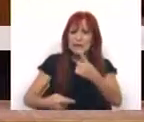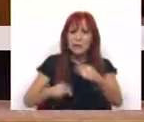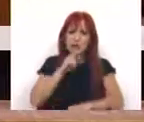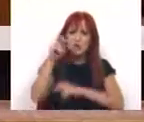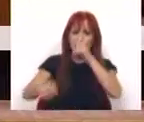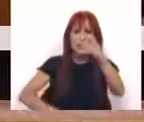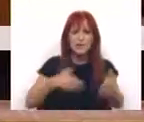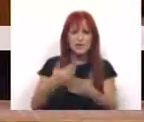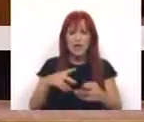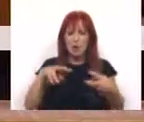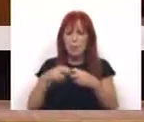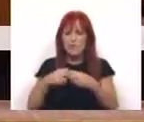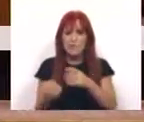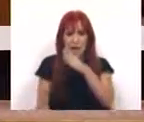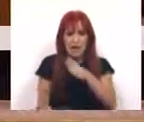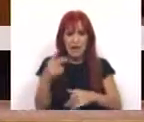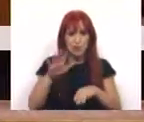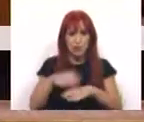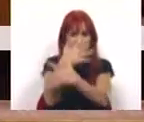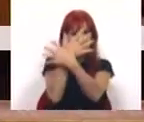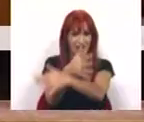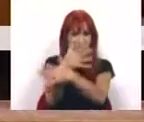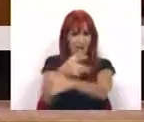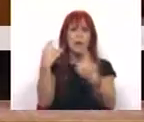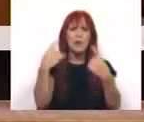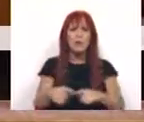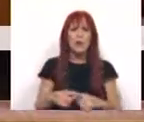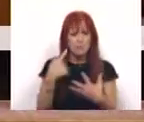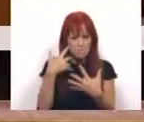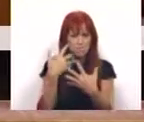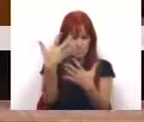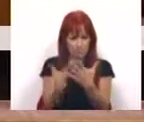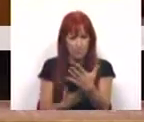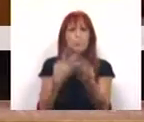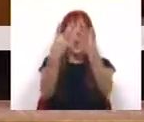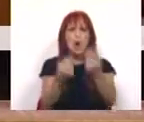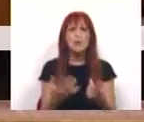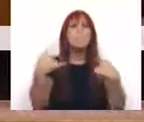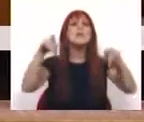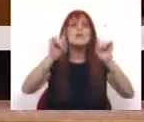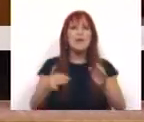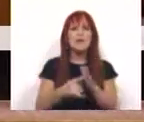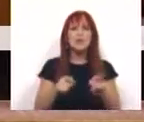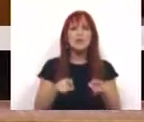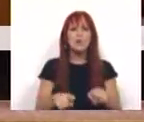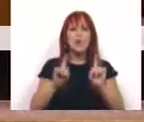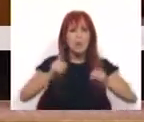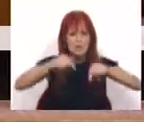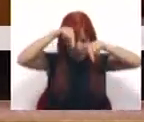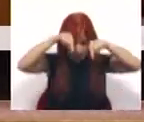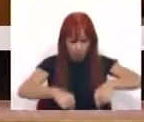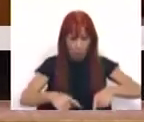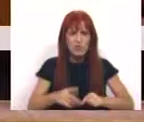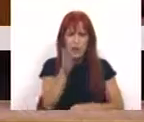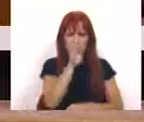dar resposta aos problemas criados pelos incêndios tenham expressão orçamental. Mas é também necessário começar já